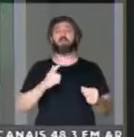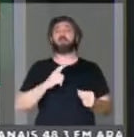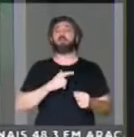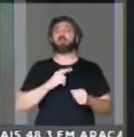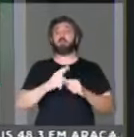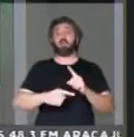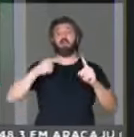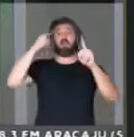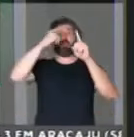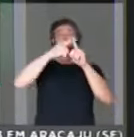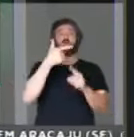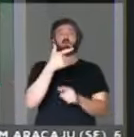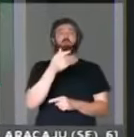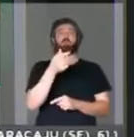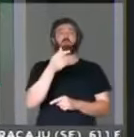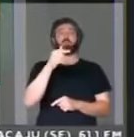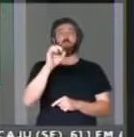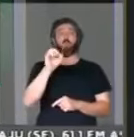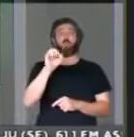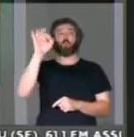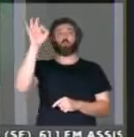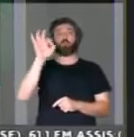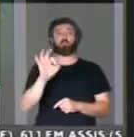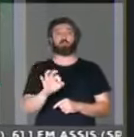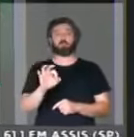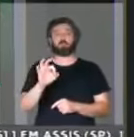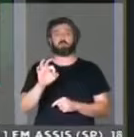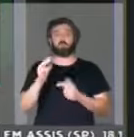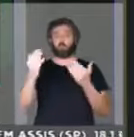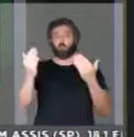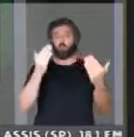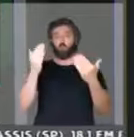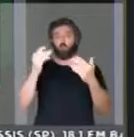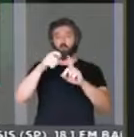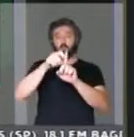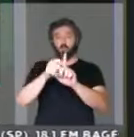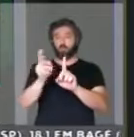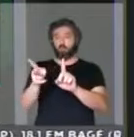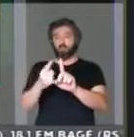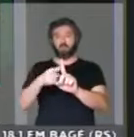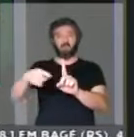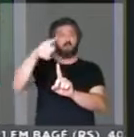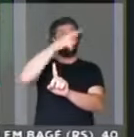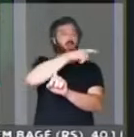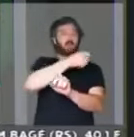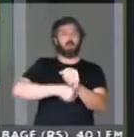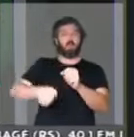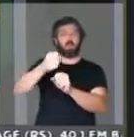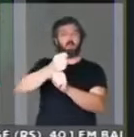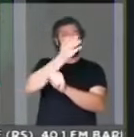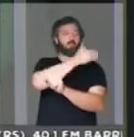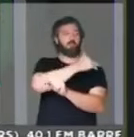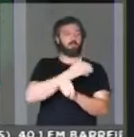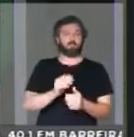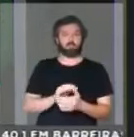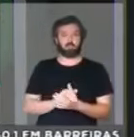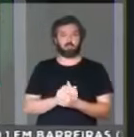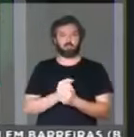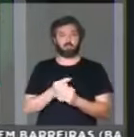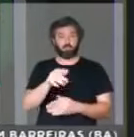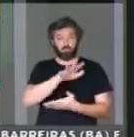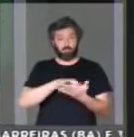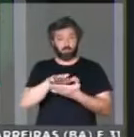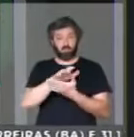de 278 por cento em relação ao mesmo mês do ano passado isso são os dados